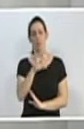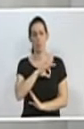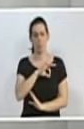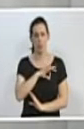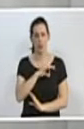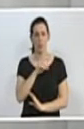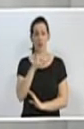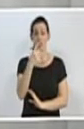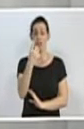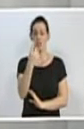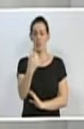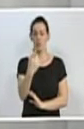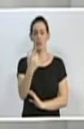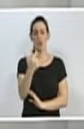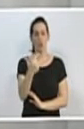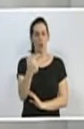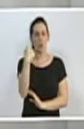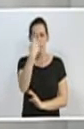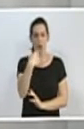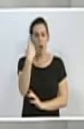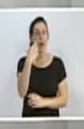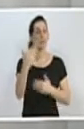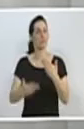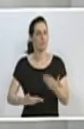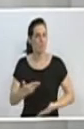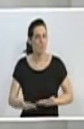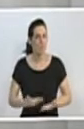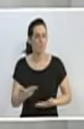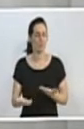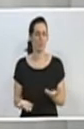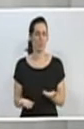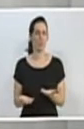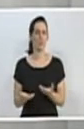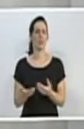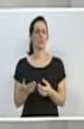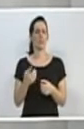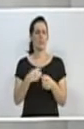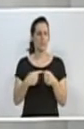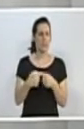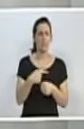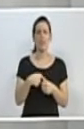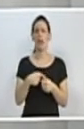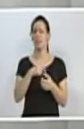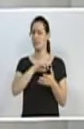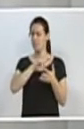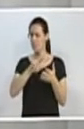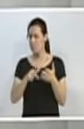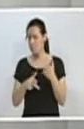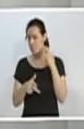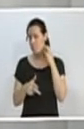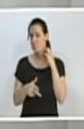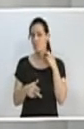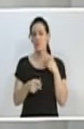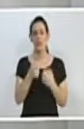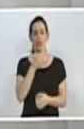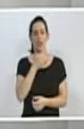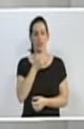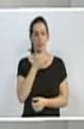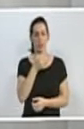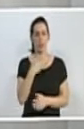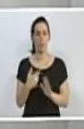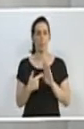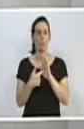Em regiões como o Planalto Serrano, no norte, no Alto Vale, no coração do estado, a reportagem